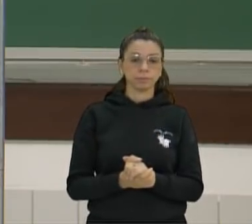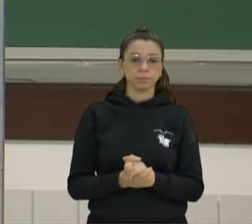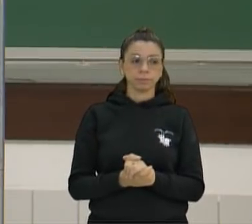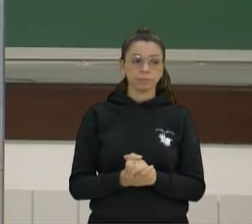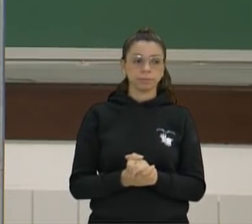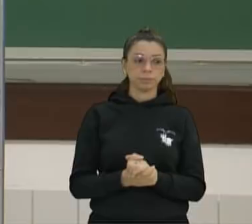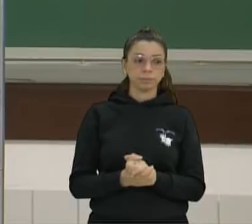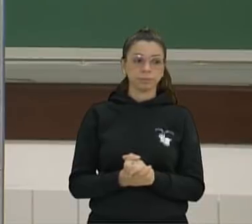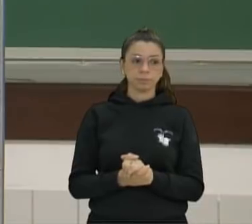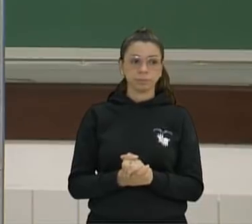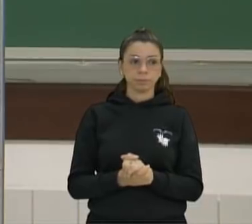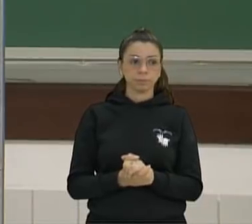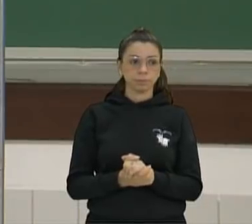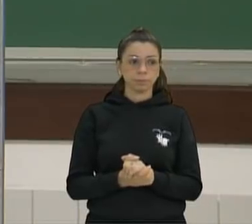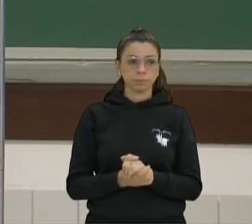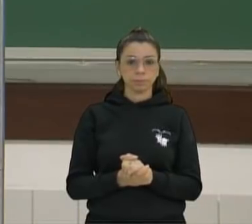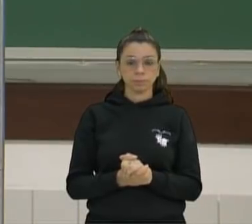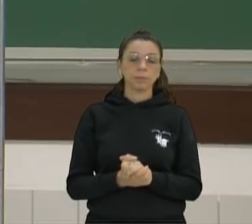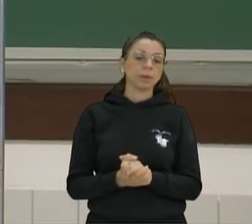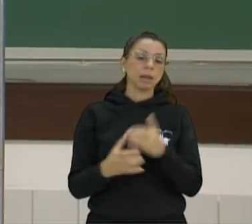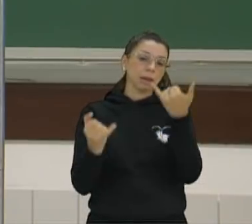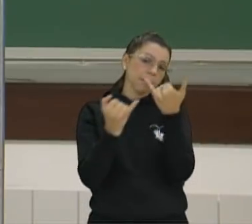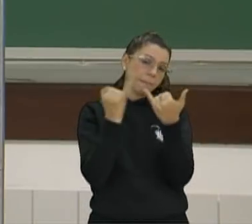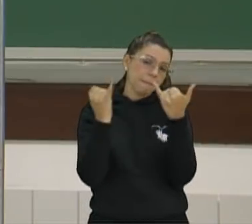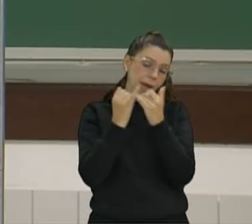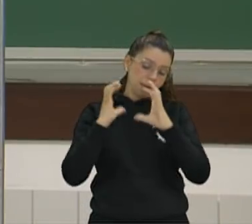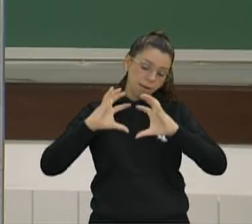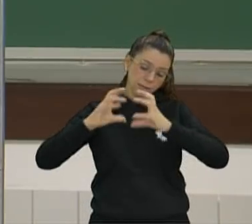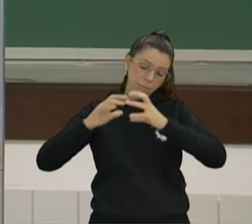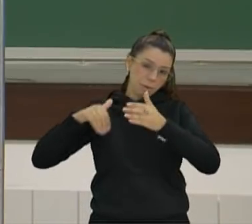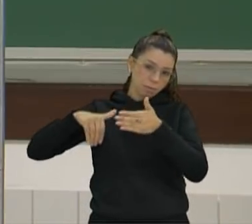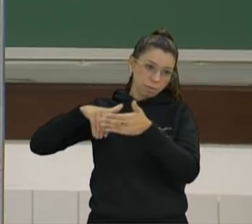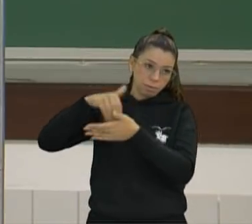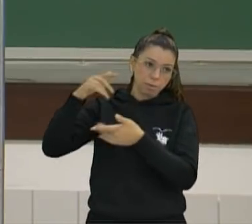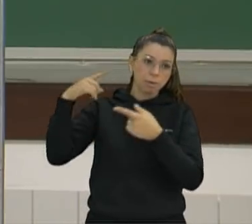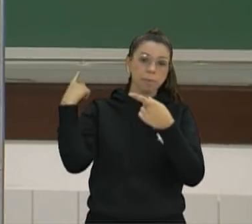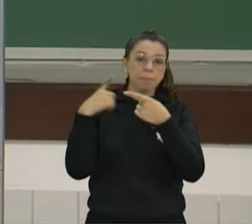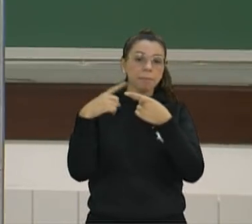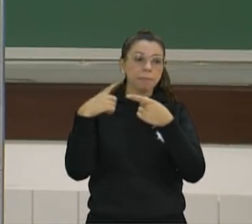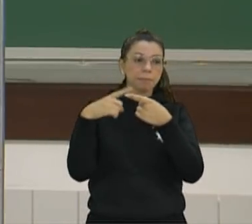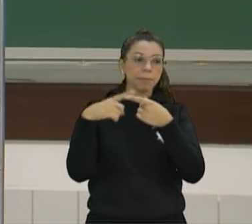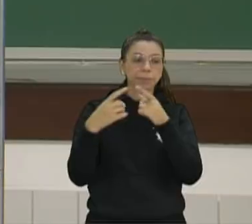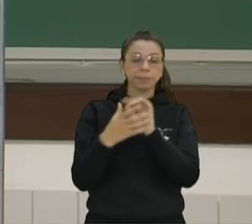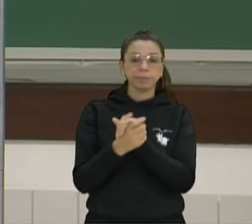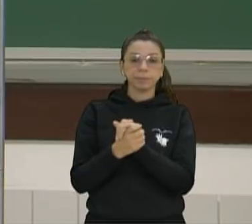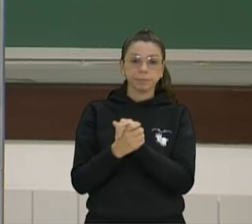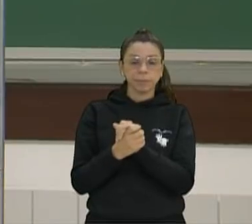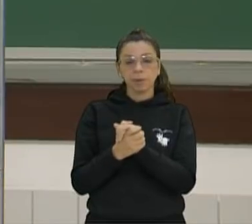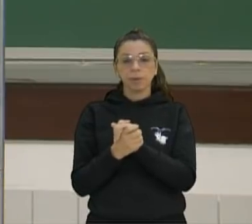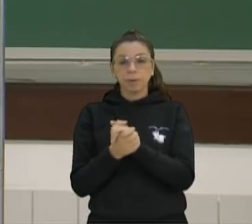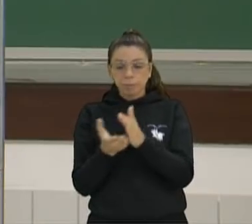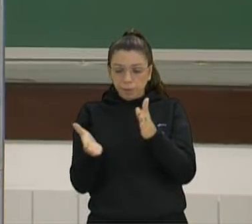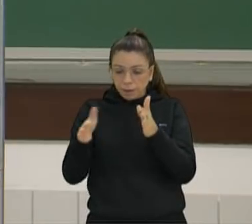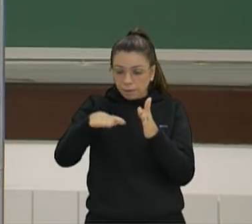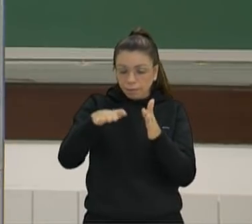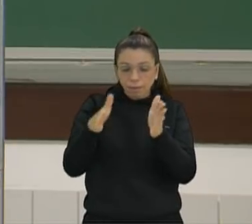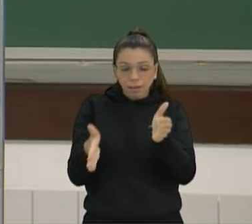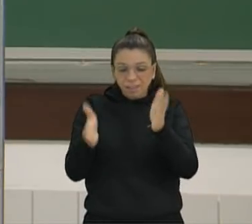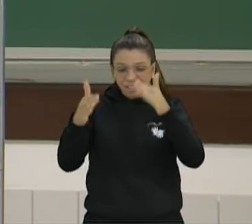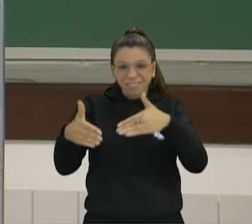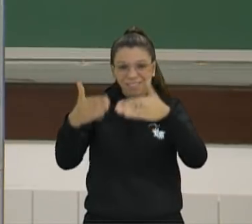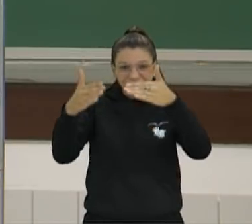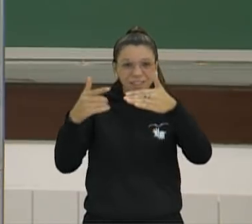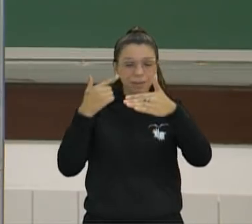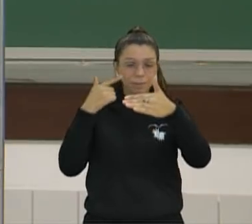certo? Olha essa figura aqui que parece uma bolinha de futebol. Por que parece? Porque ela é formada por figuras planas, certo?